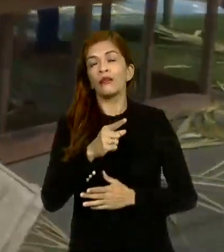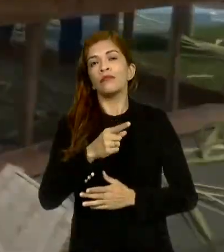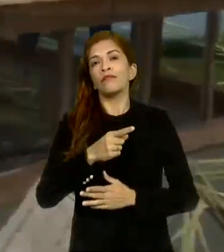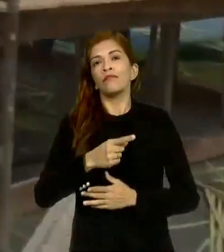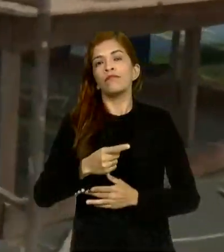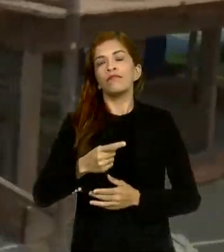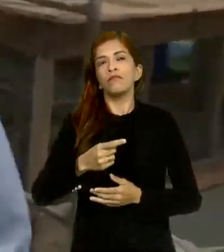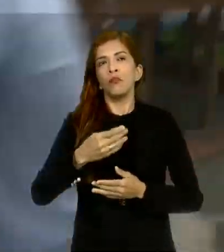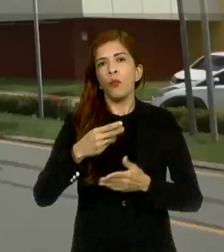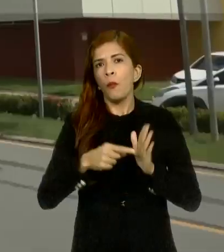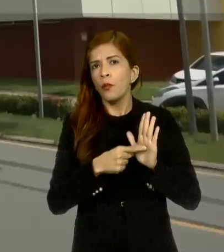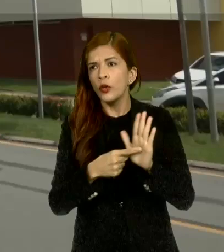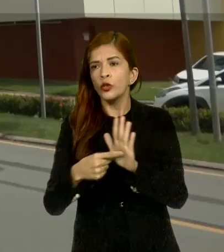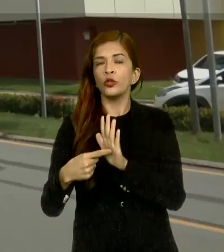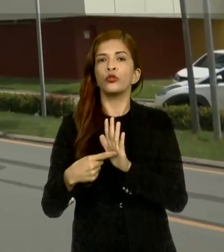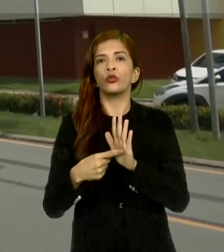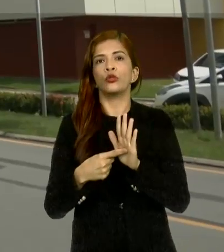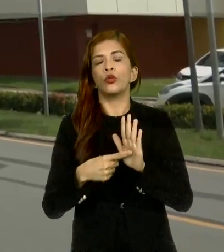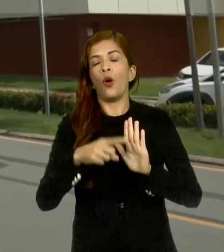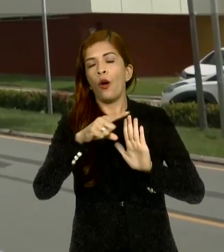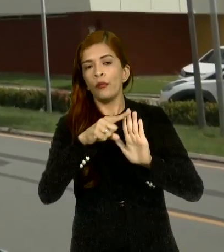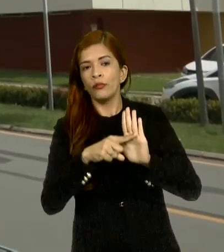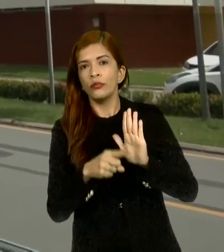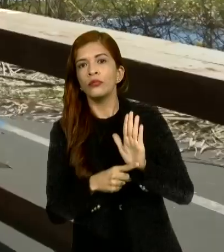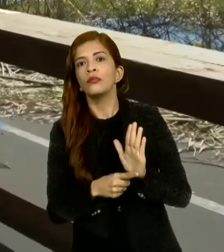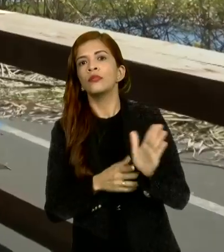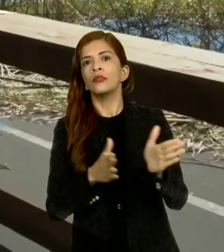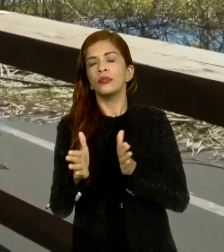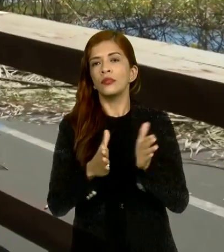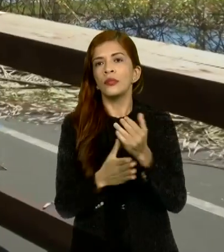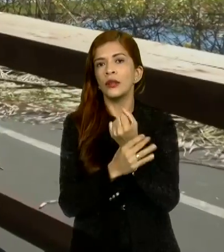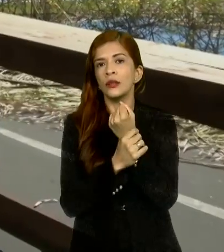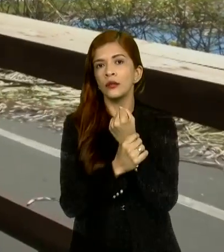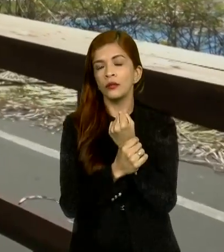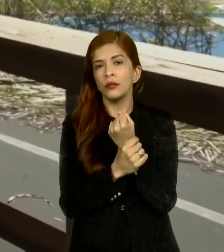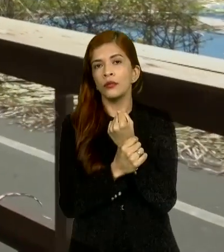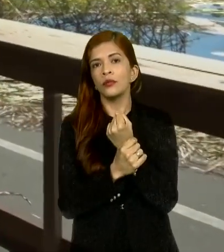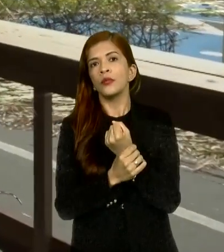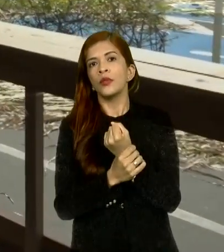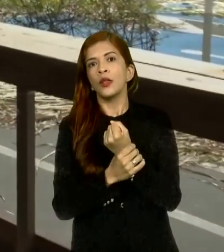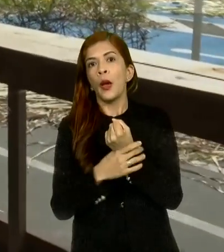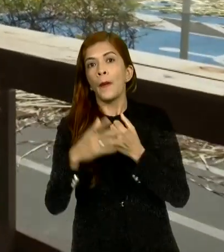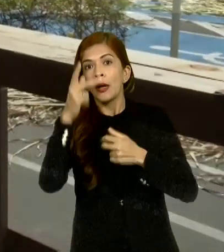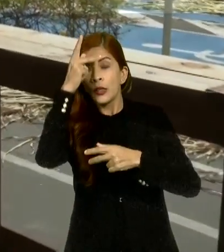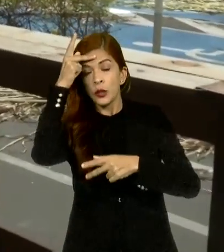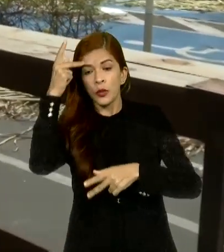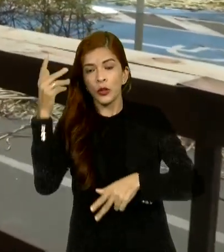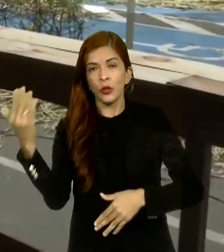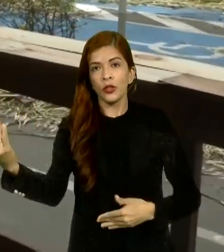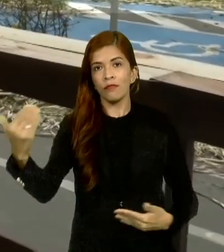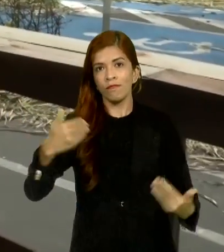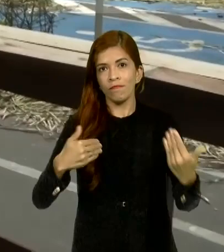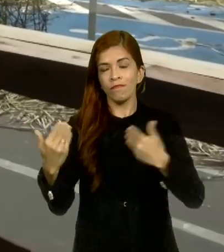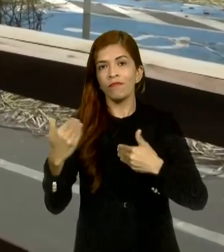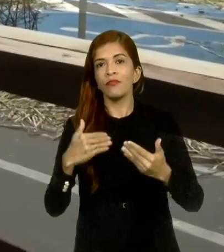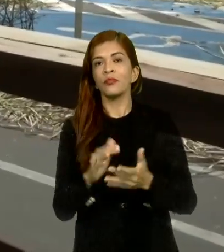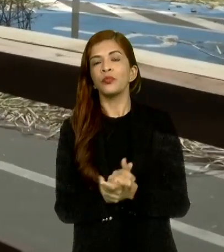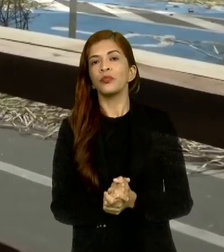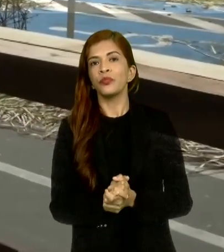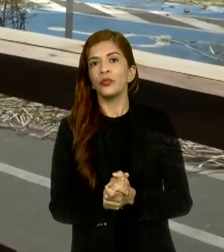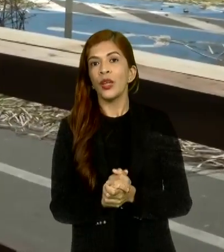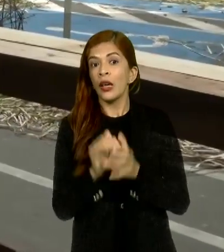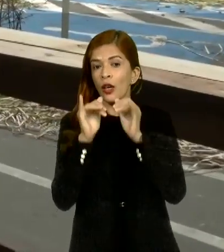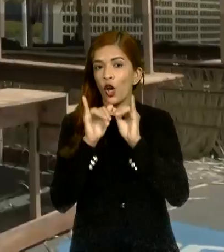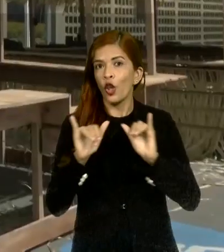diferencial o plano de acessibilidade e segurança para receber os visitantes e revelou uma das novidades deste ano,